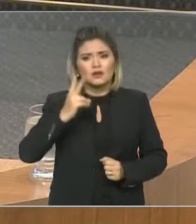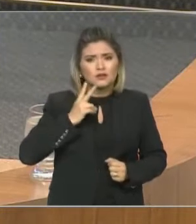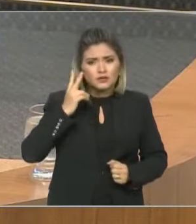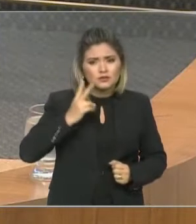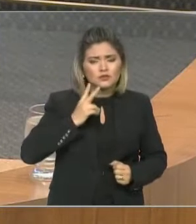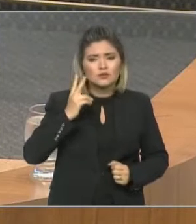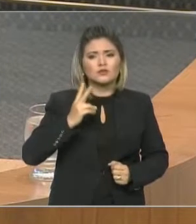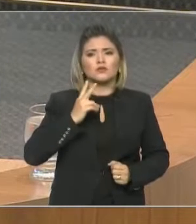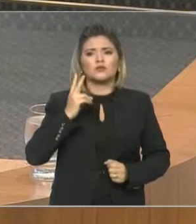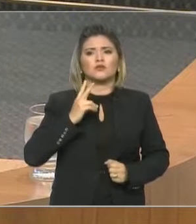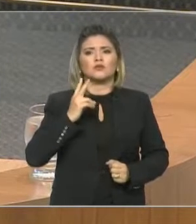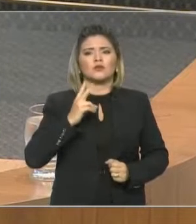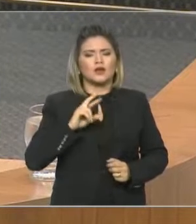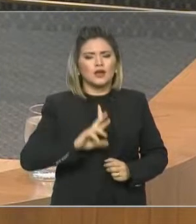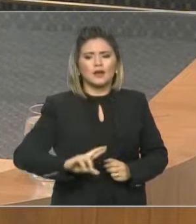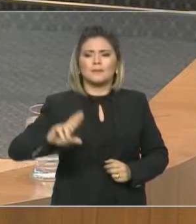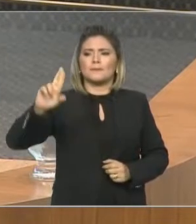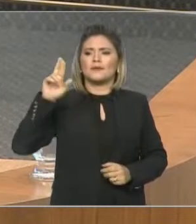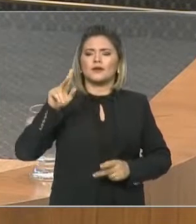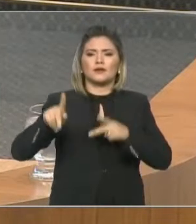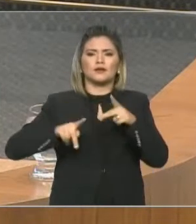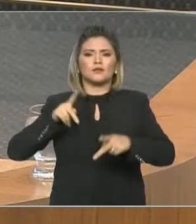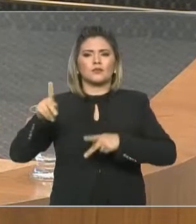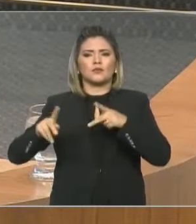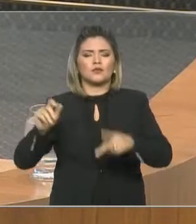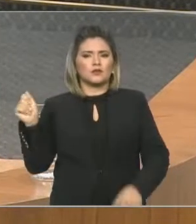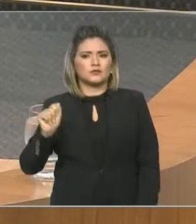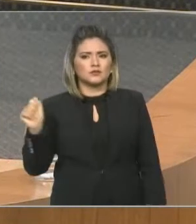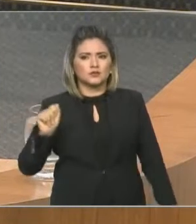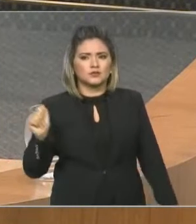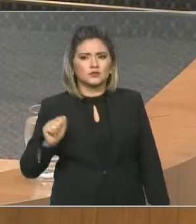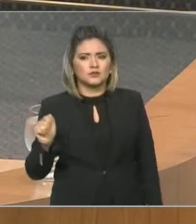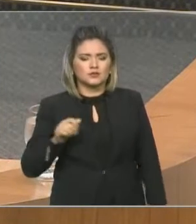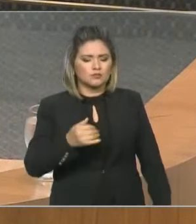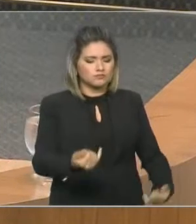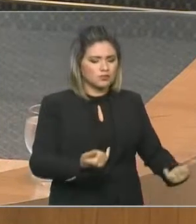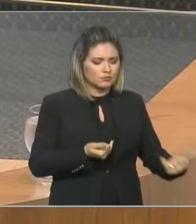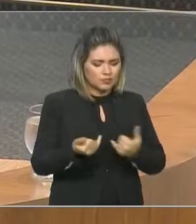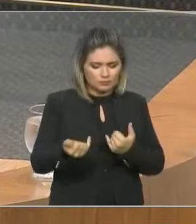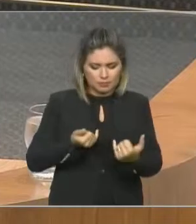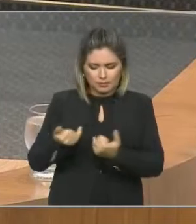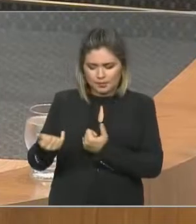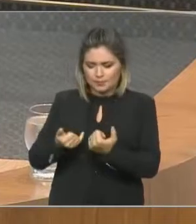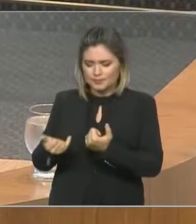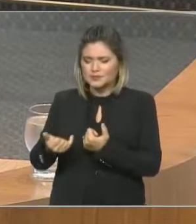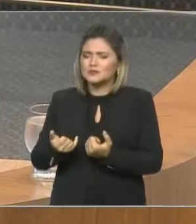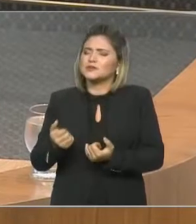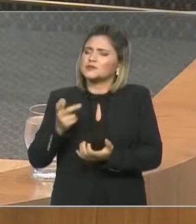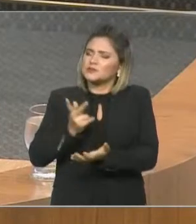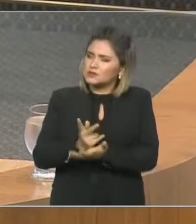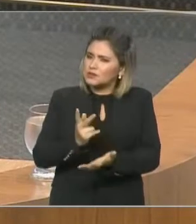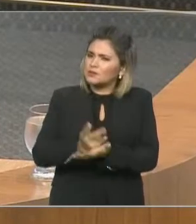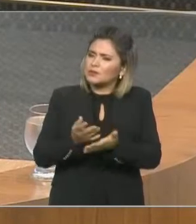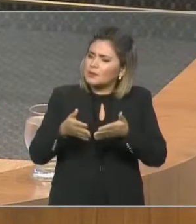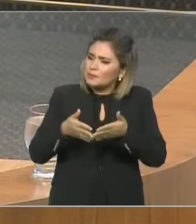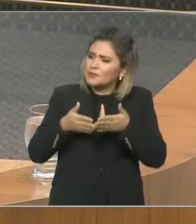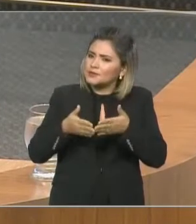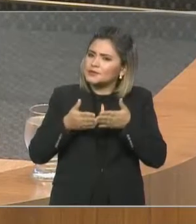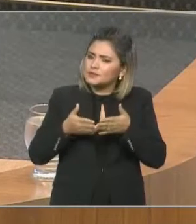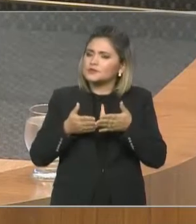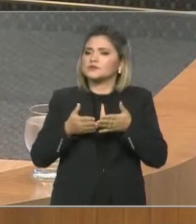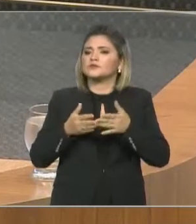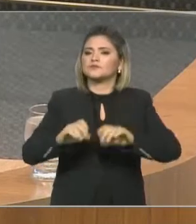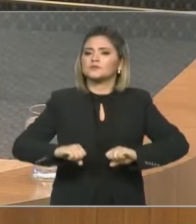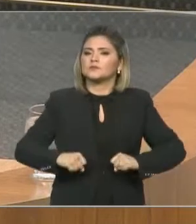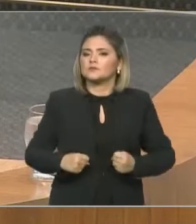de classe, associações, e sempre pedindo para a gente que a gente chegue e faça o